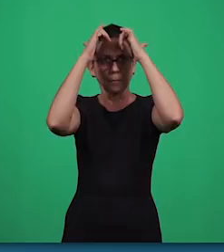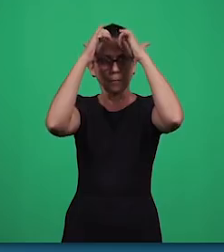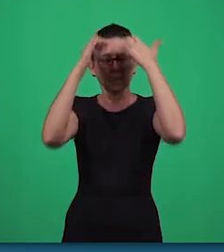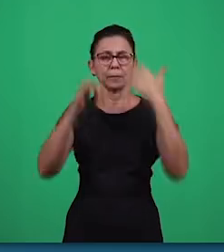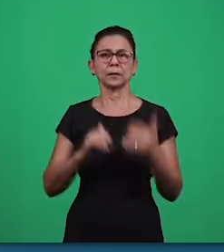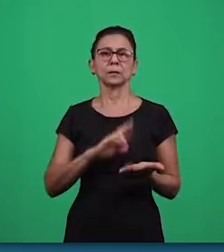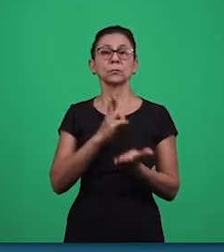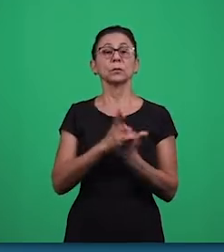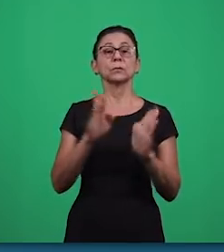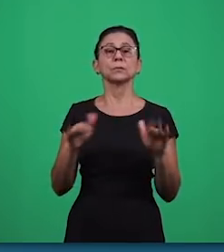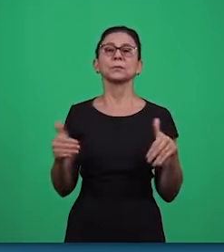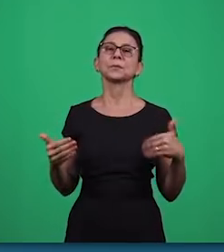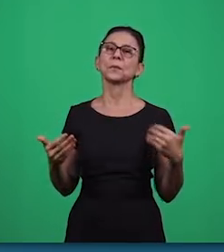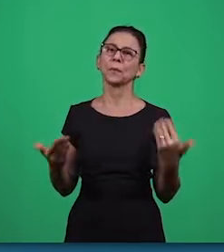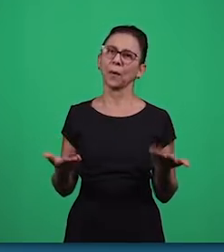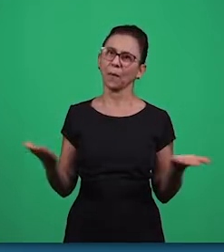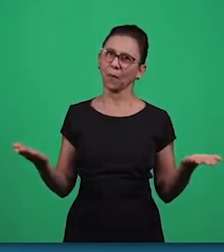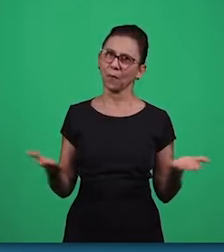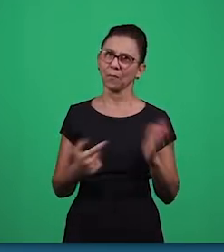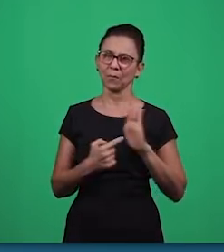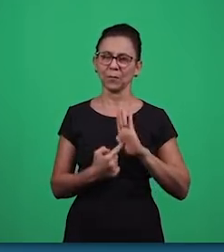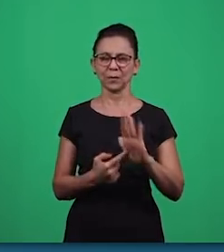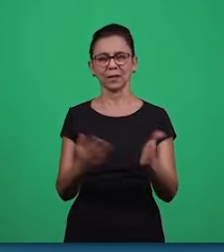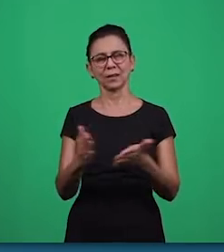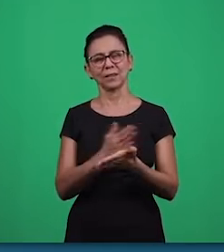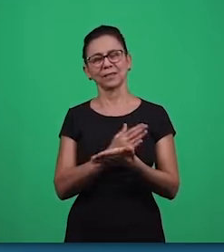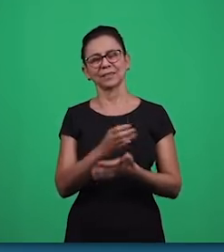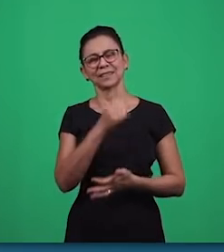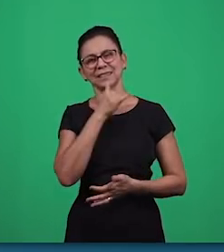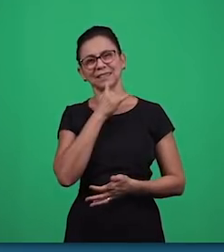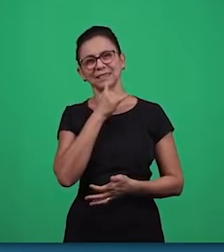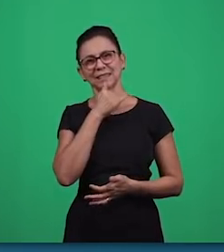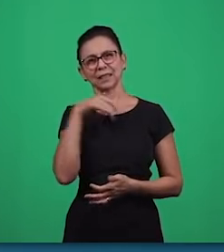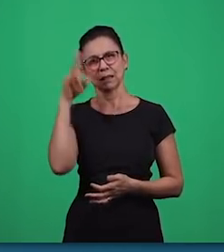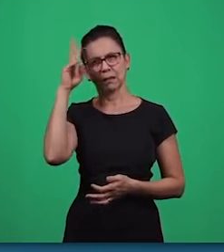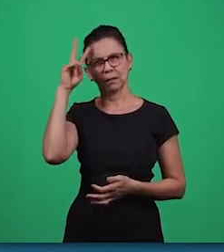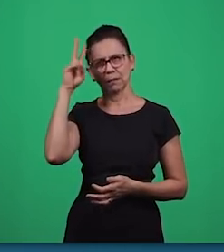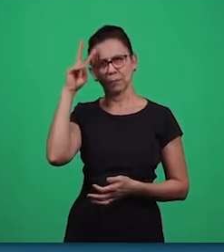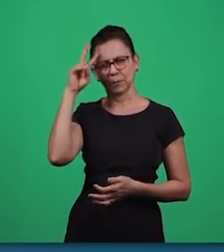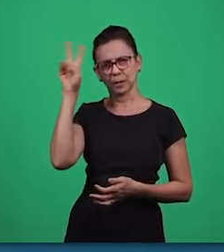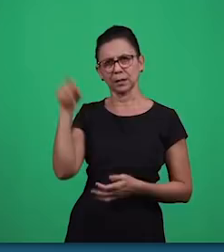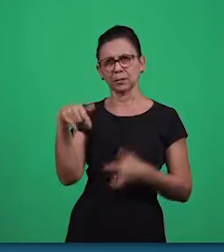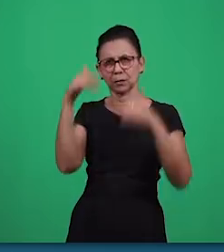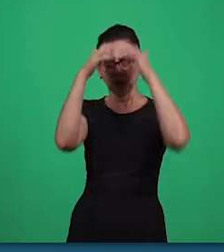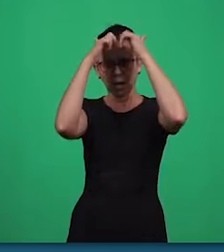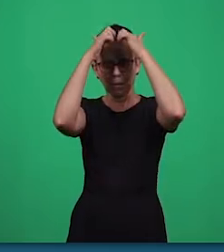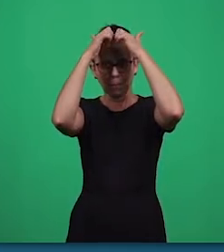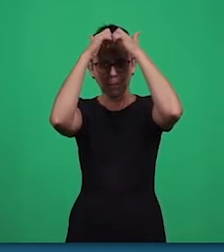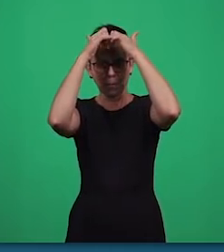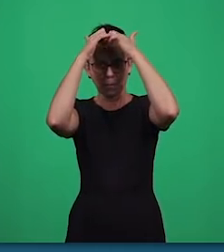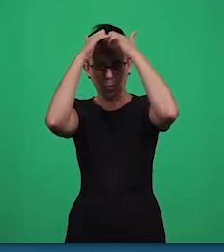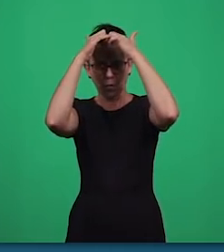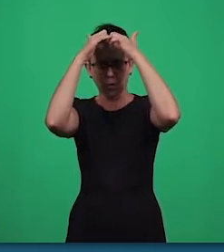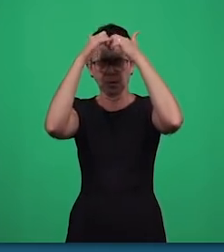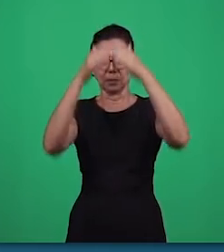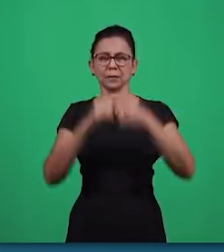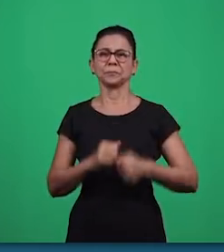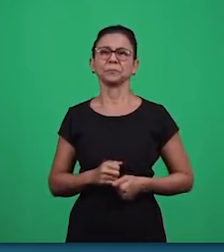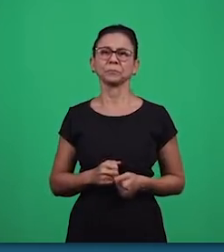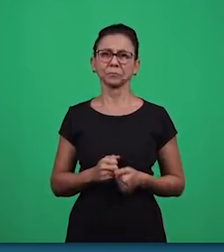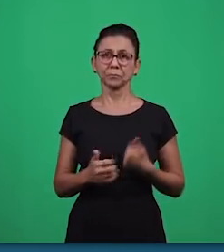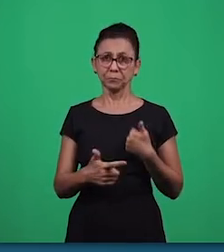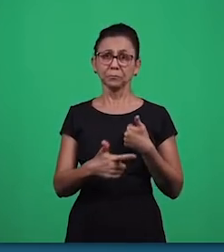superiores? Trazemos hoje alguns exemplos, lembrando que as funções psicológicas superiores, elas são